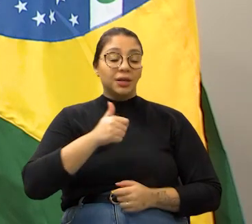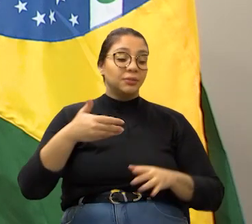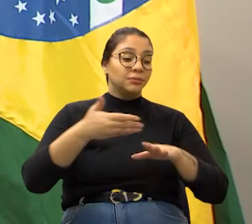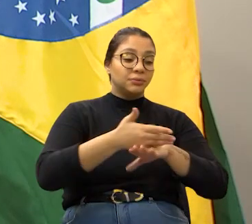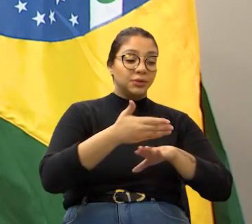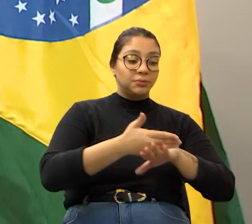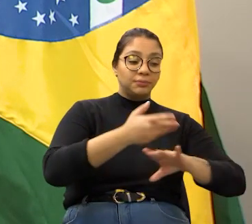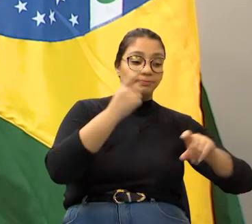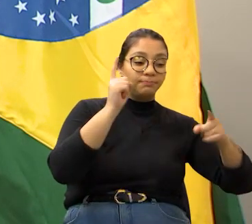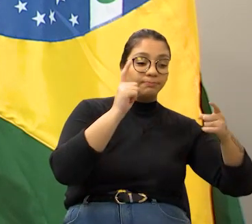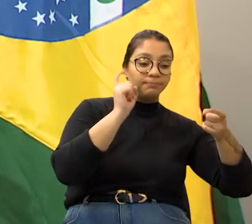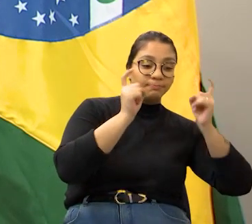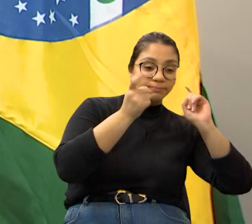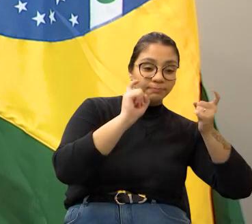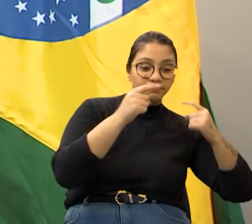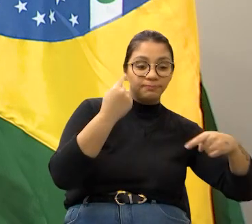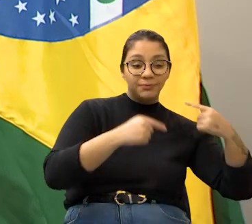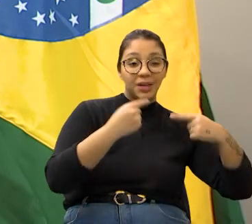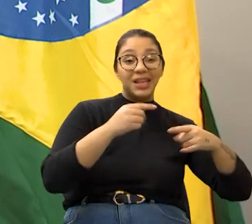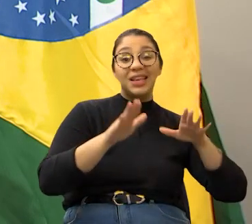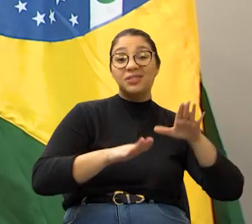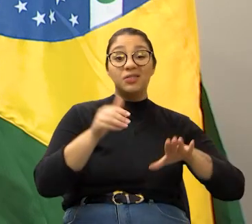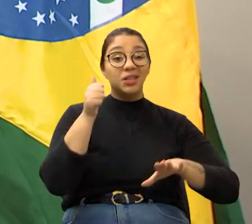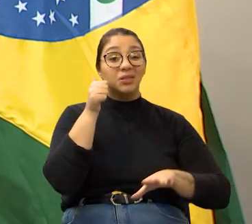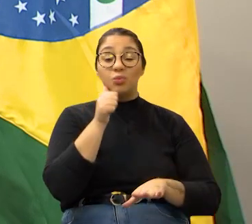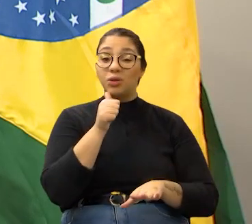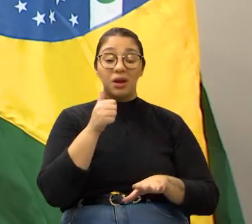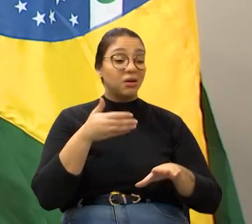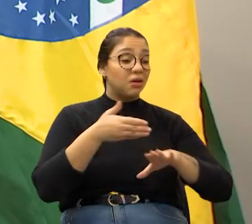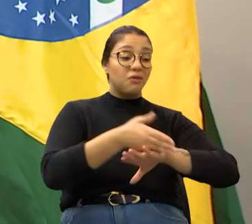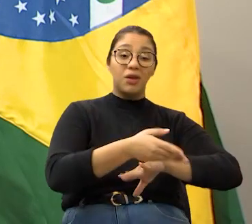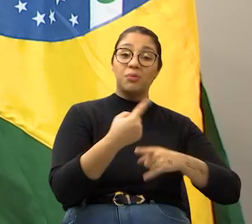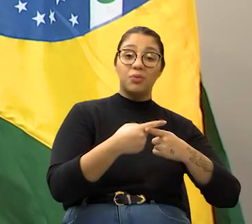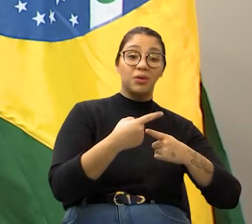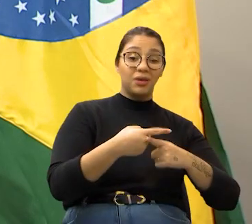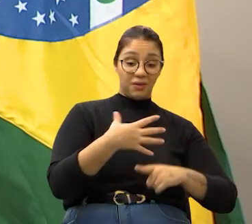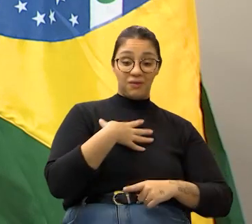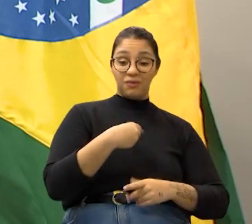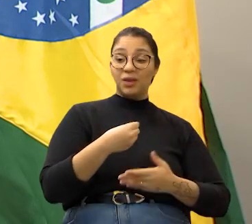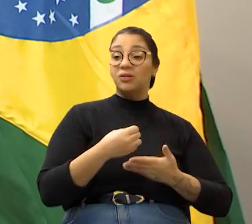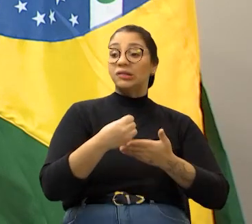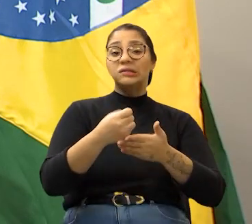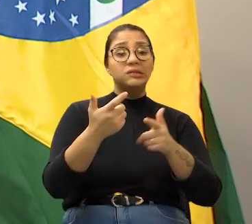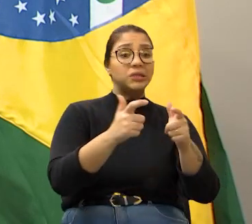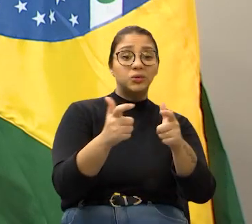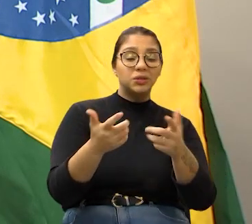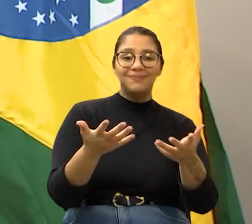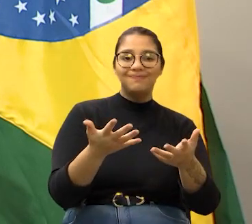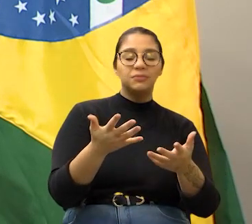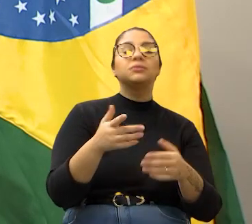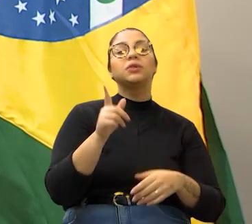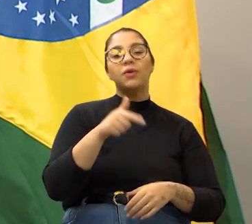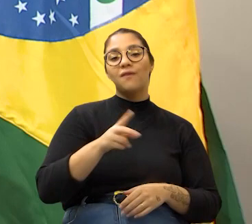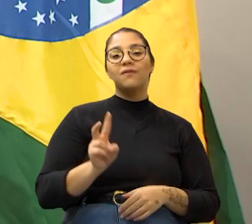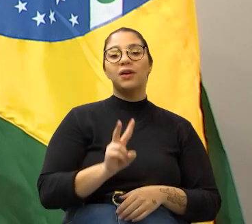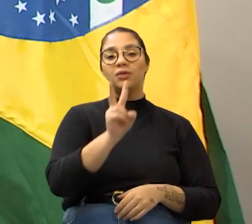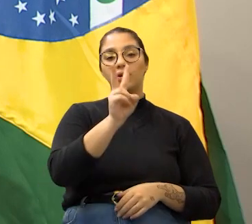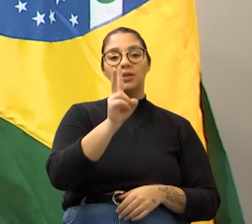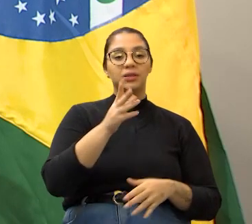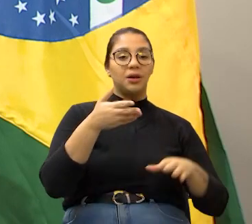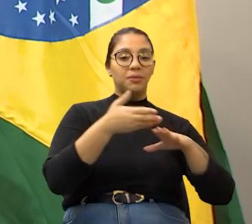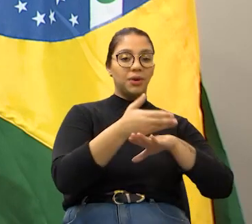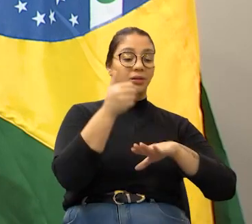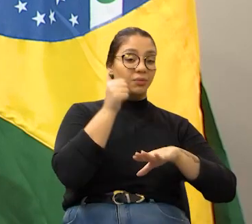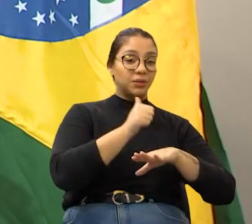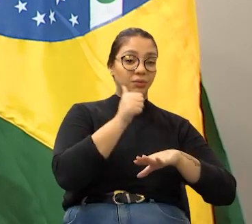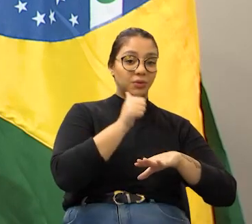têm em conta com a participação das mulheres. Muitas das vezes não participam porque não tem com quem deixar seus filhos. Então, nesse